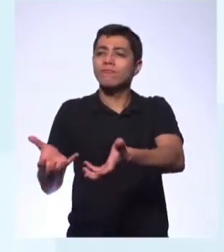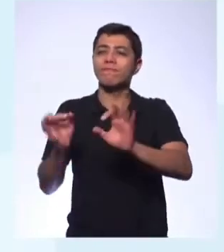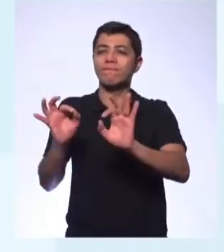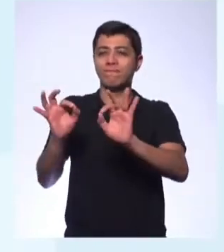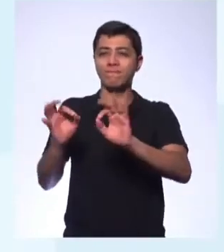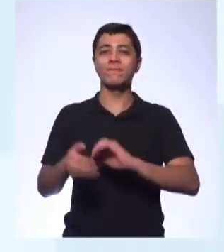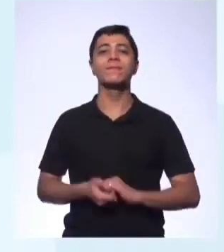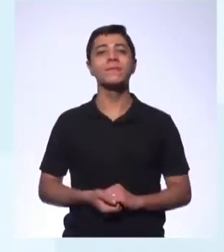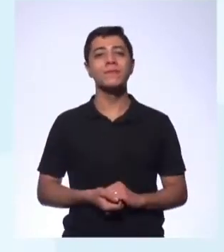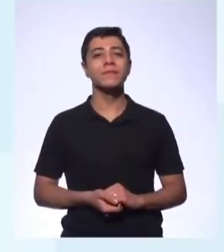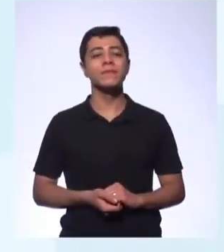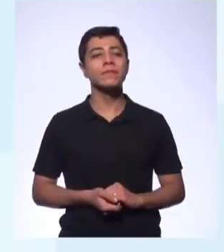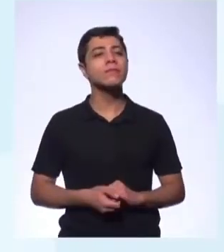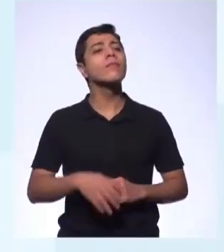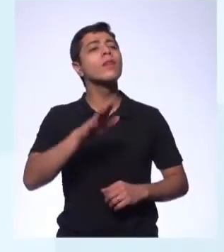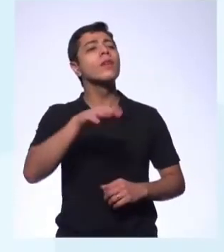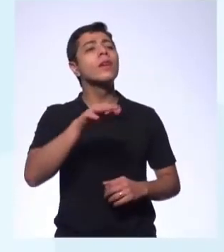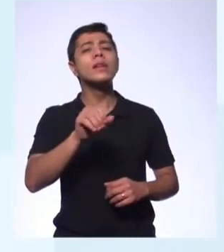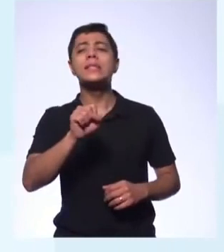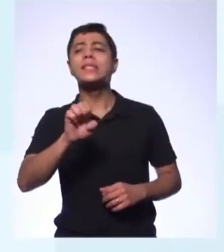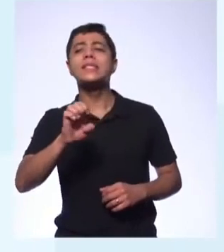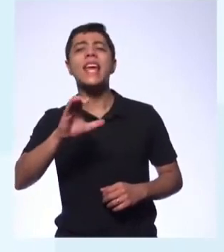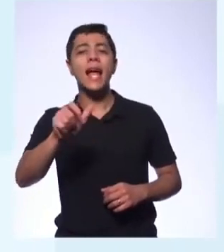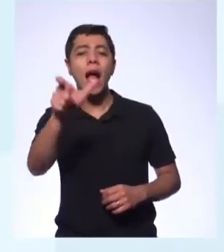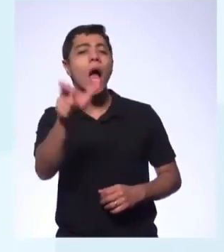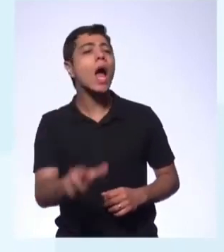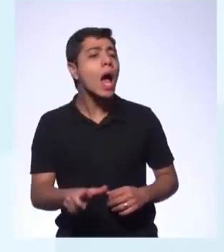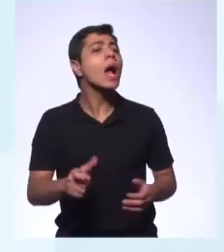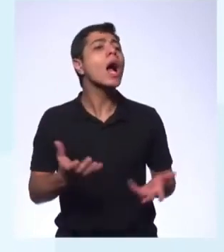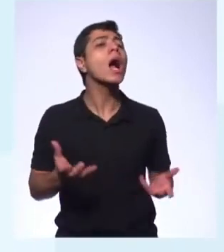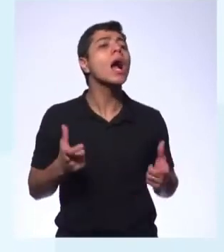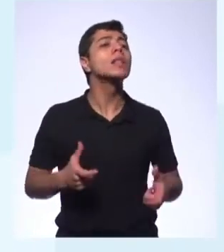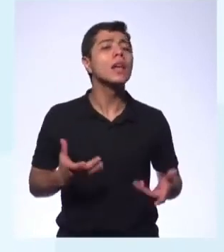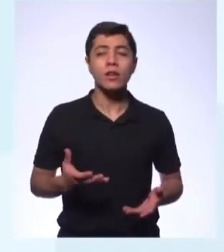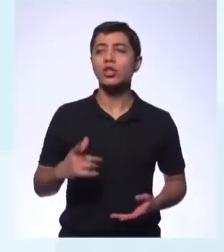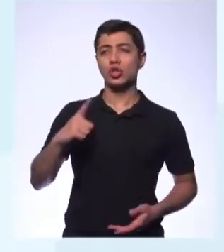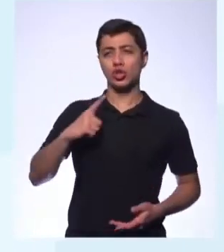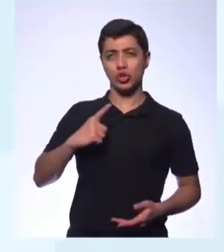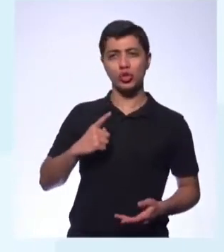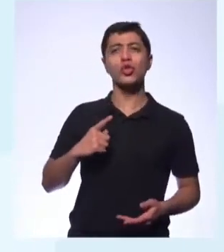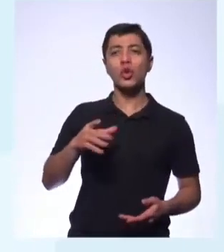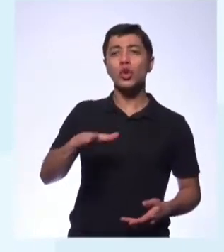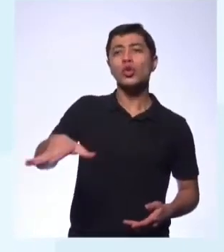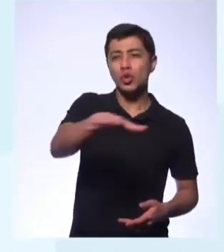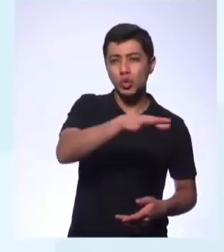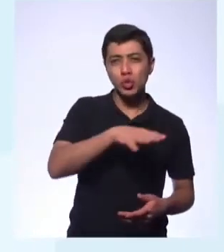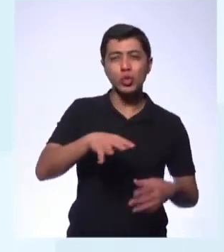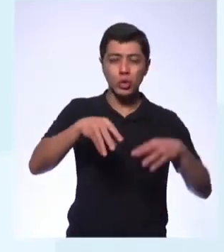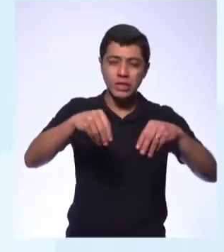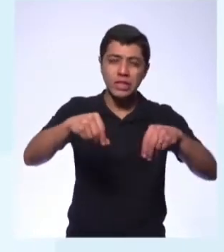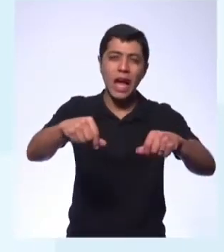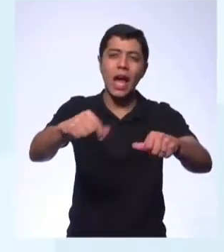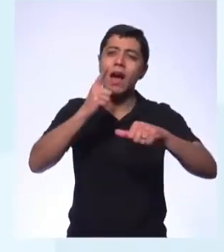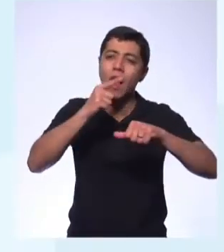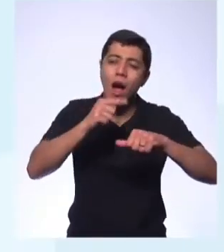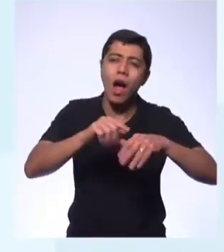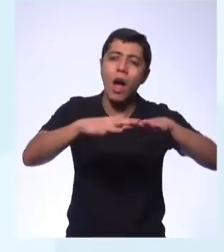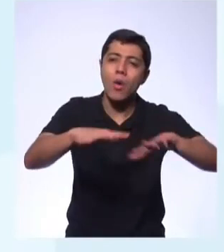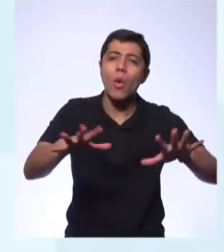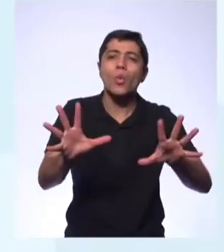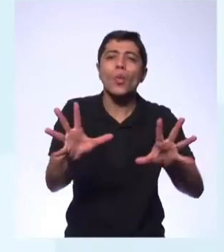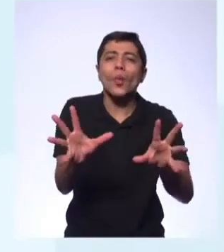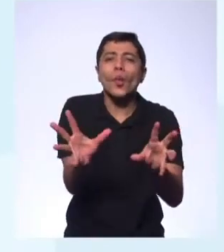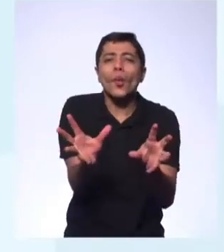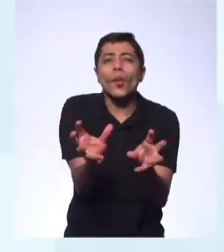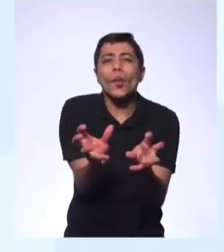Quando aos homens faço guerra, andam desgraças aos molhos, secam-se as fontes da terra, abrem-se as fontes